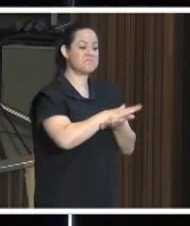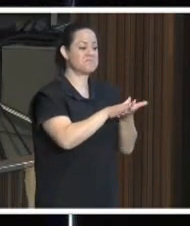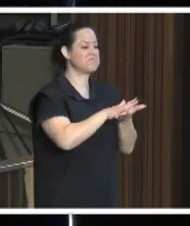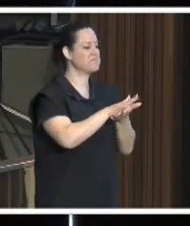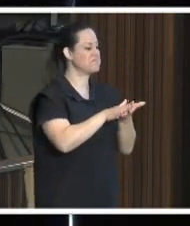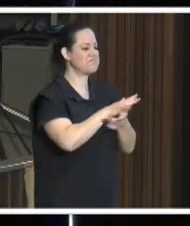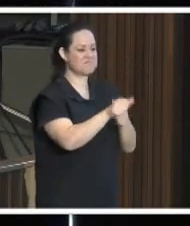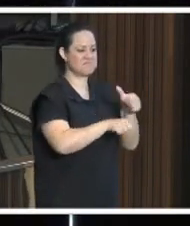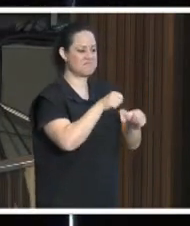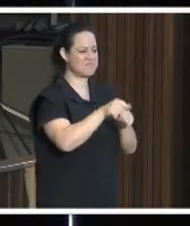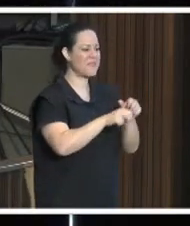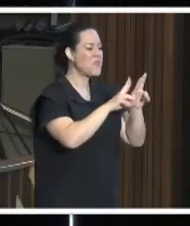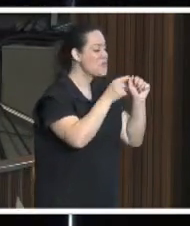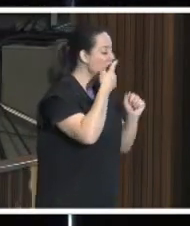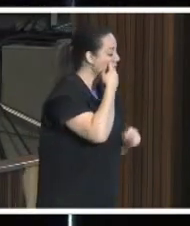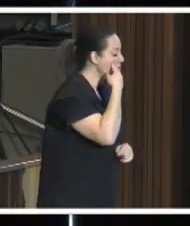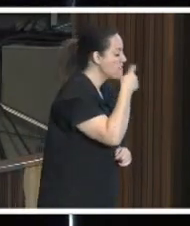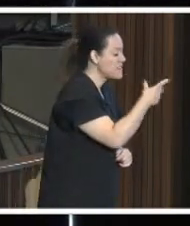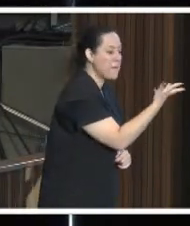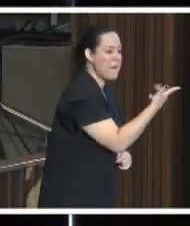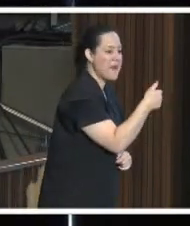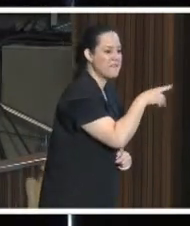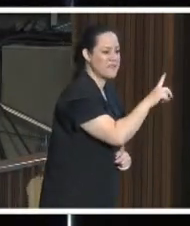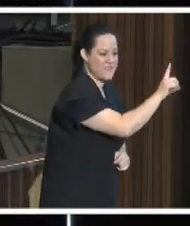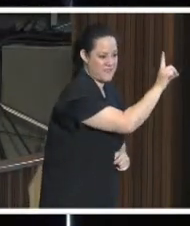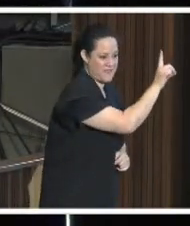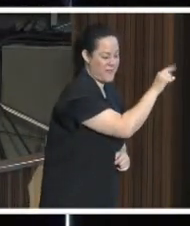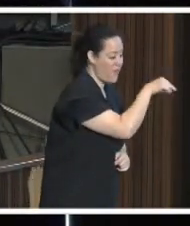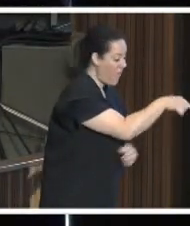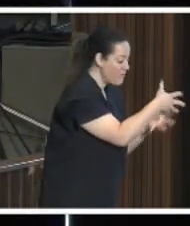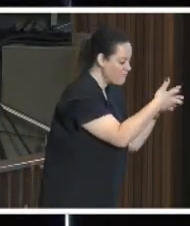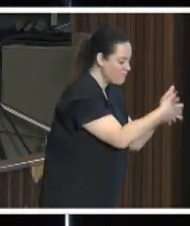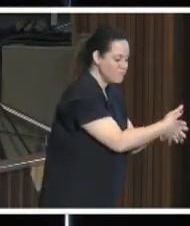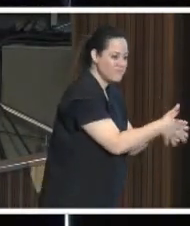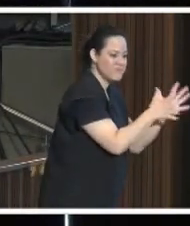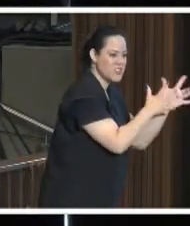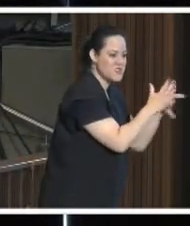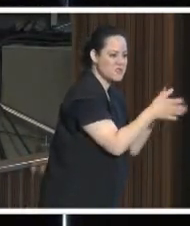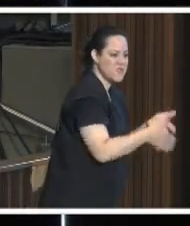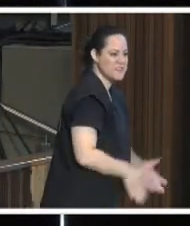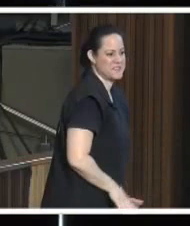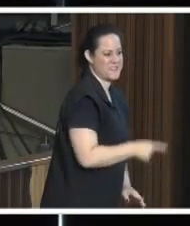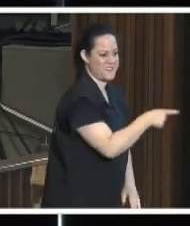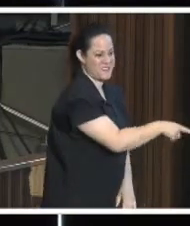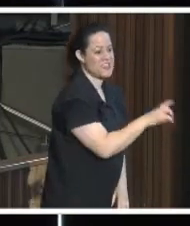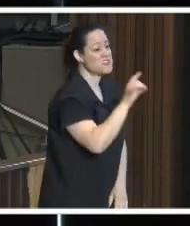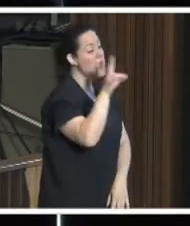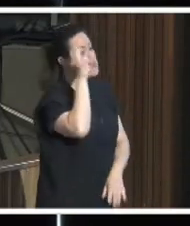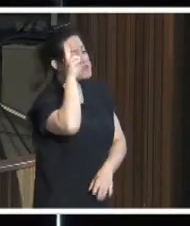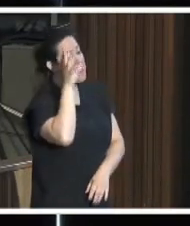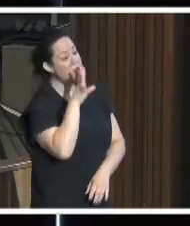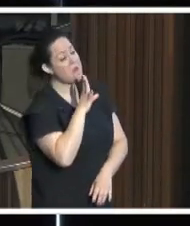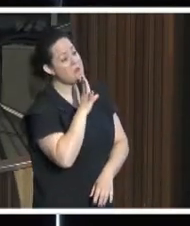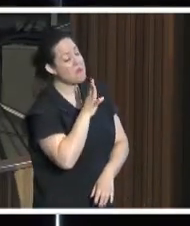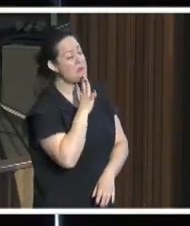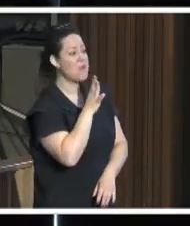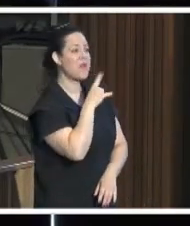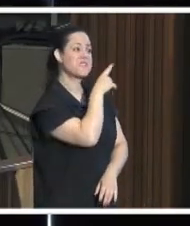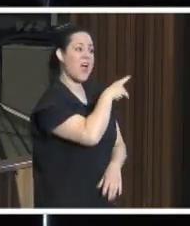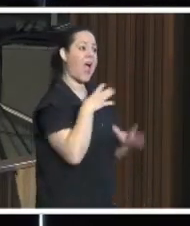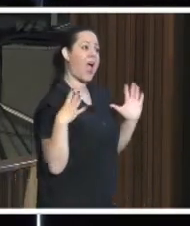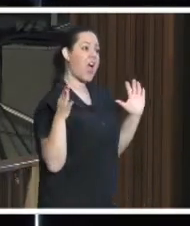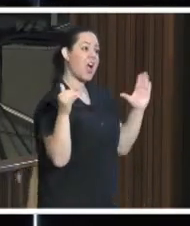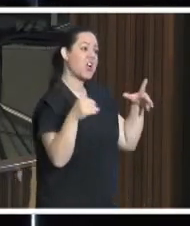nunca teriam visto a maravilha de Deus. Simplesmente teriam uma história para contar, algo estranho